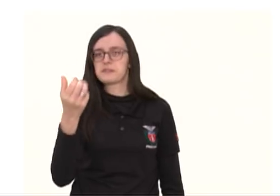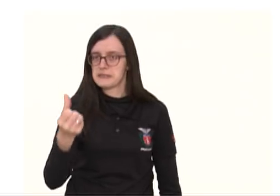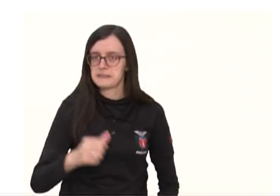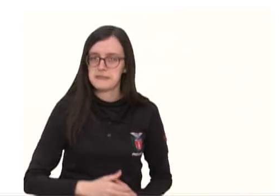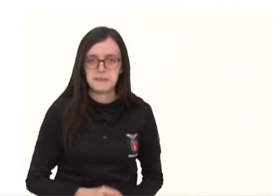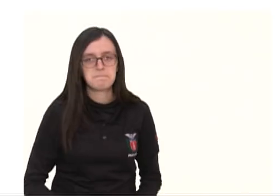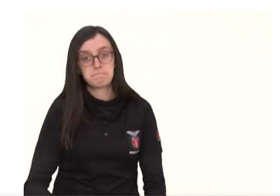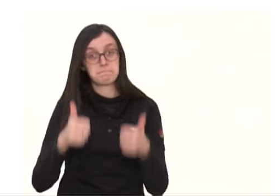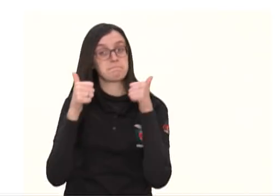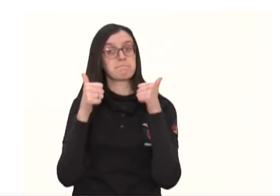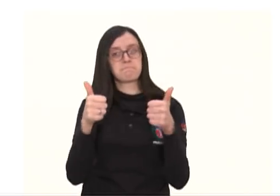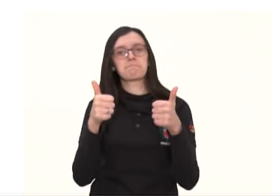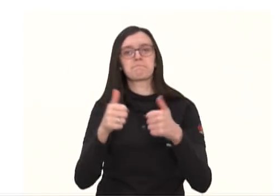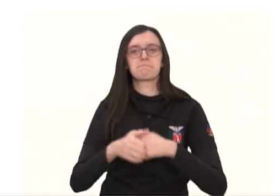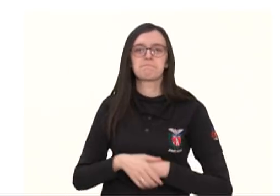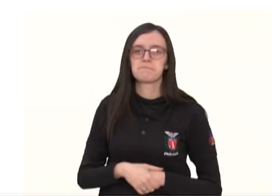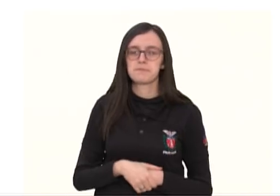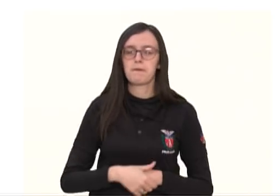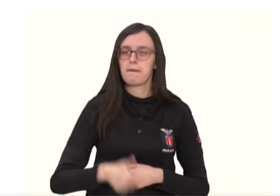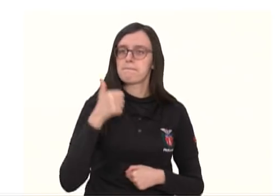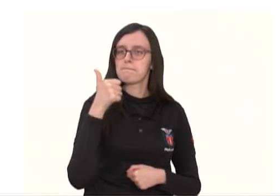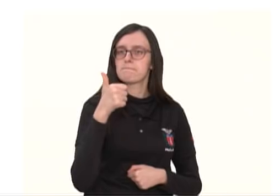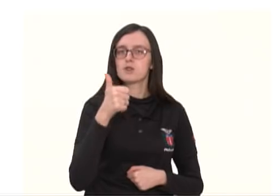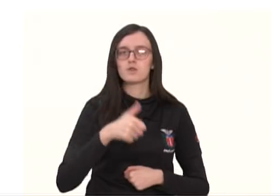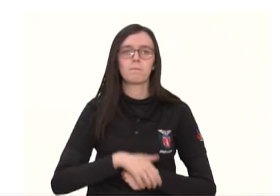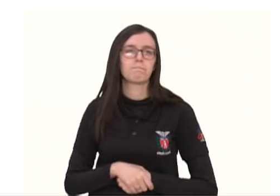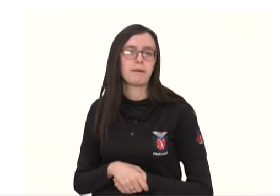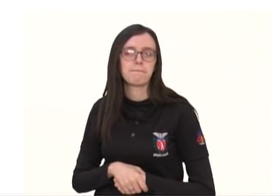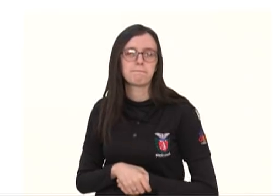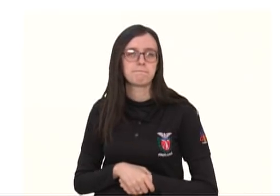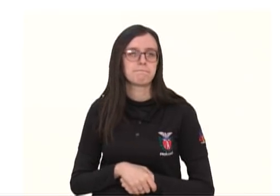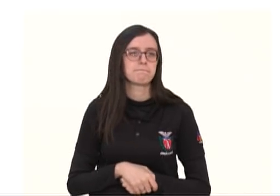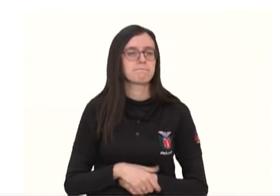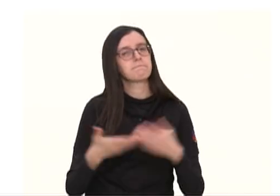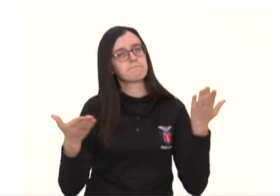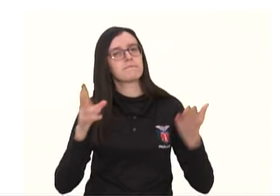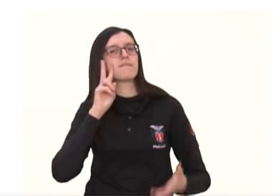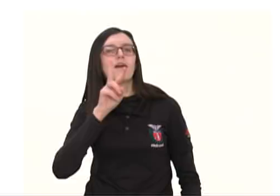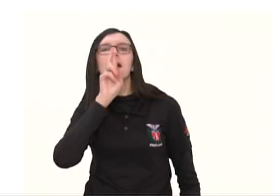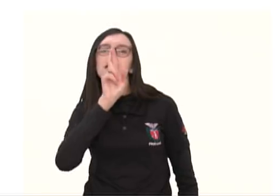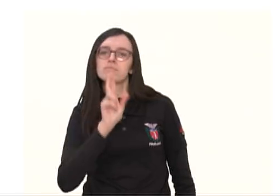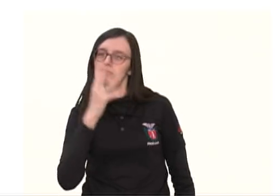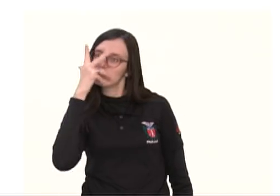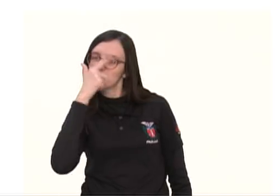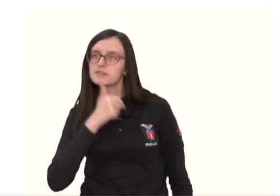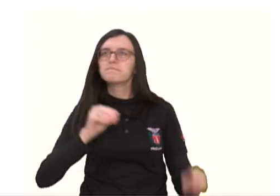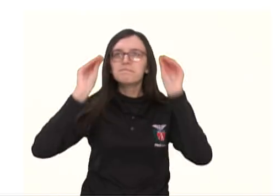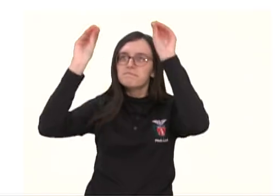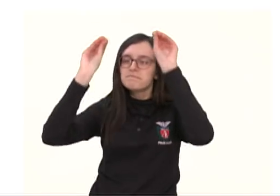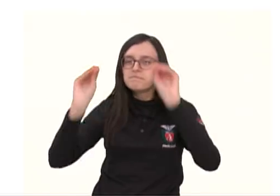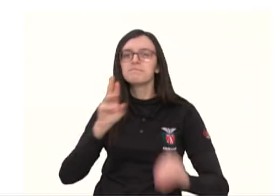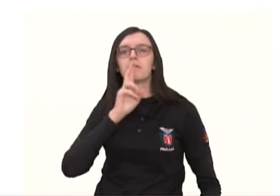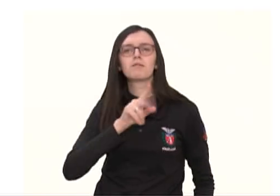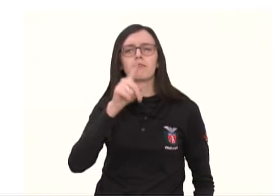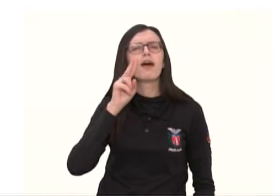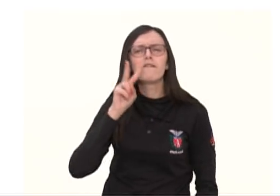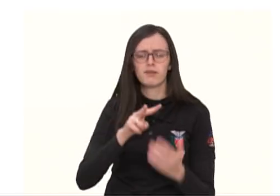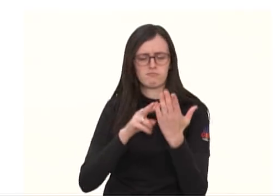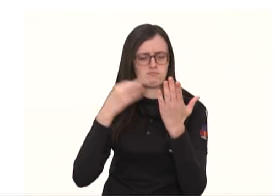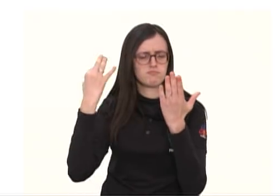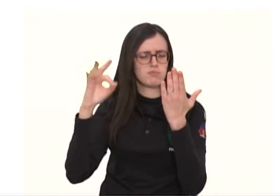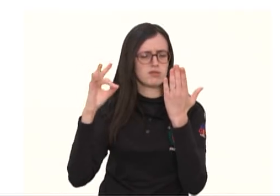1.672.036. Tudo bem? Muito bem. Olha lá as nossas respostas para vocês darem uma